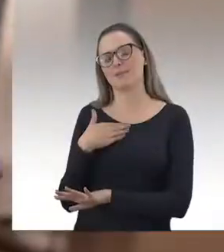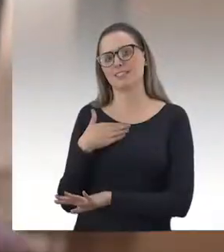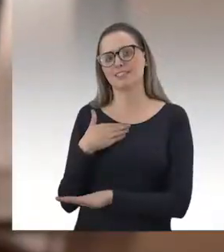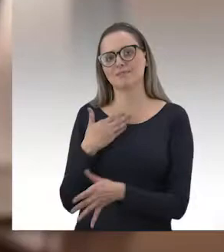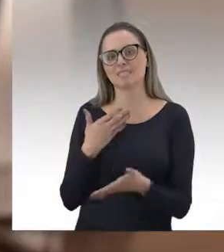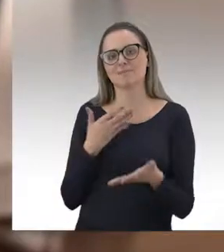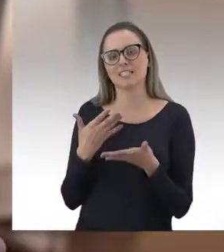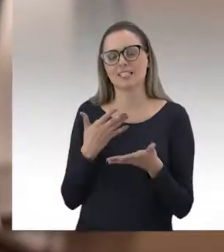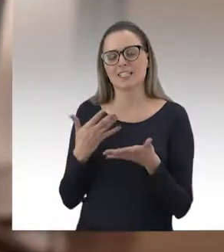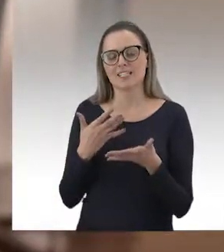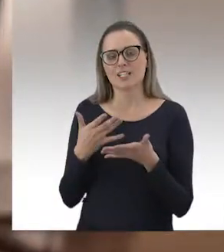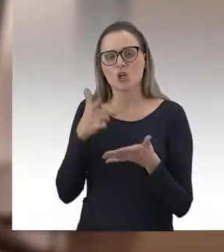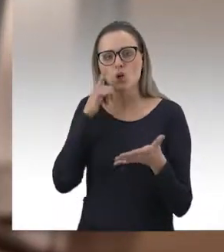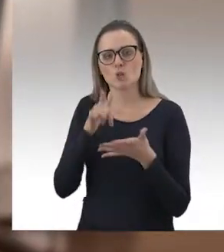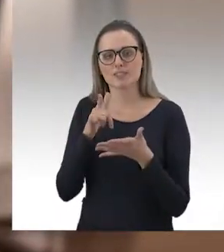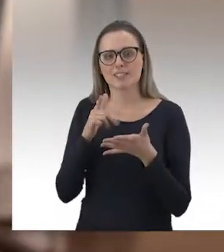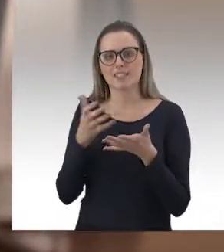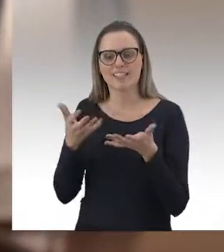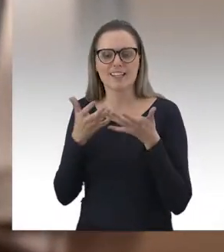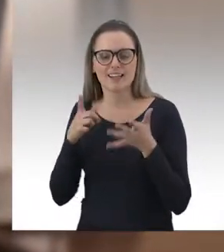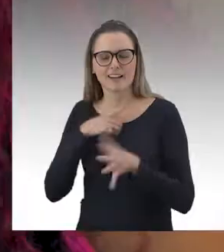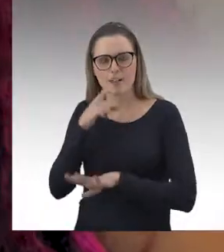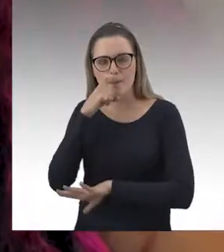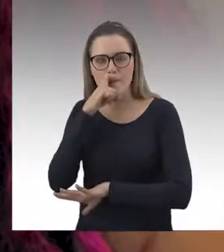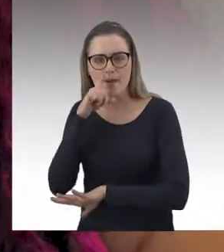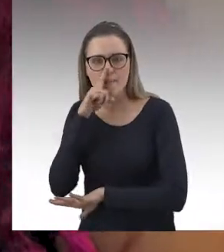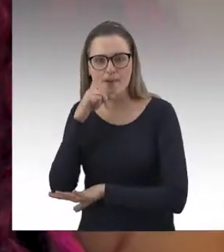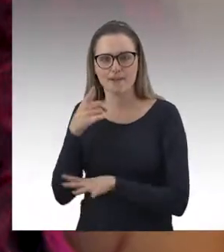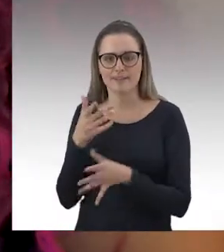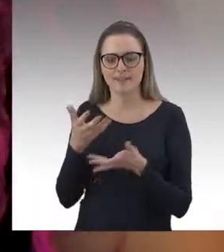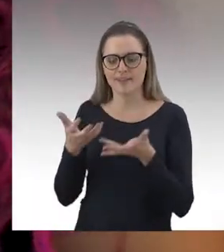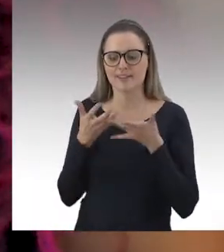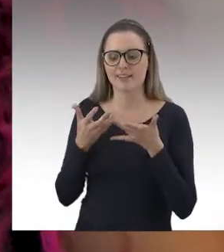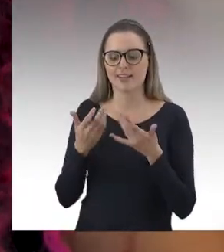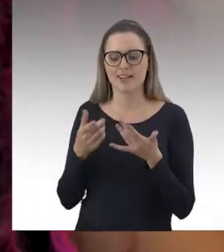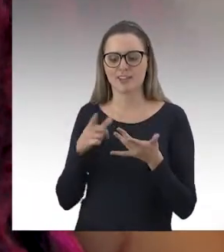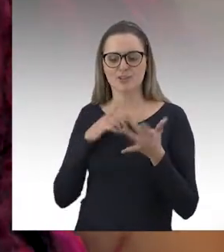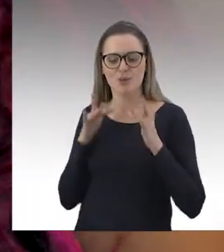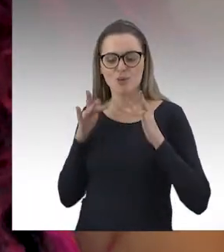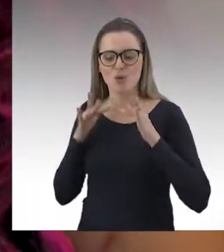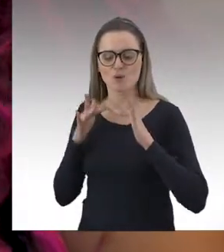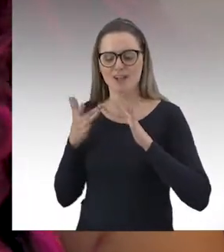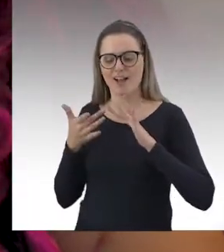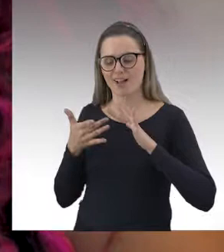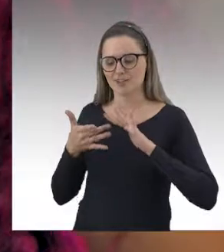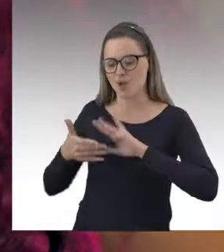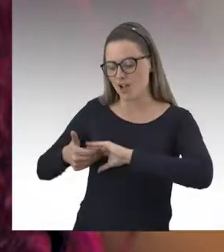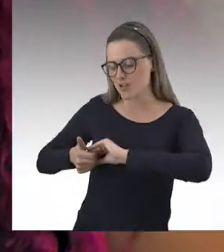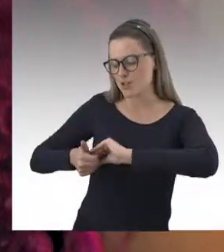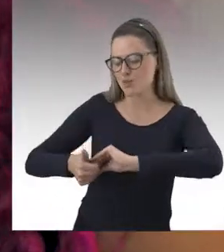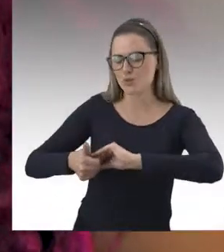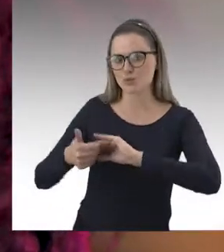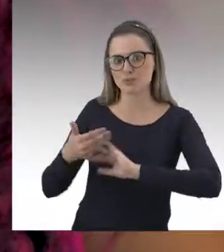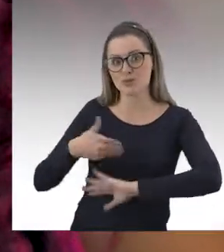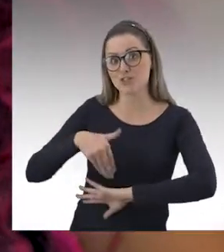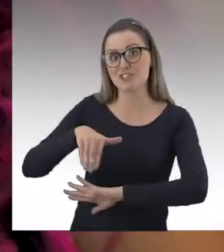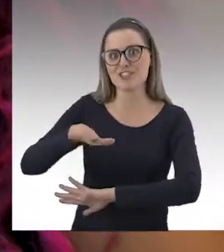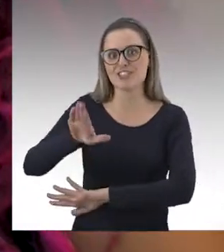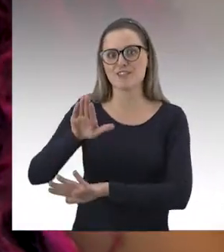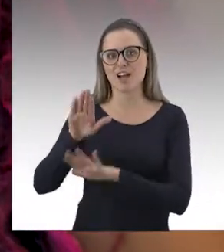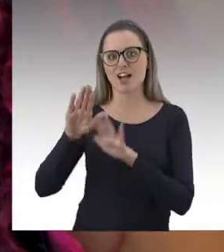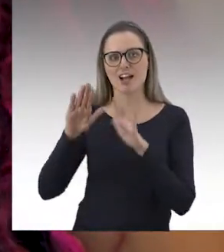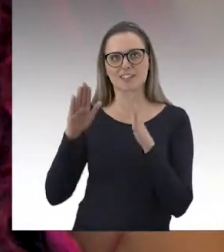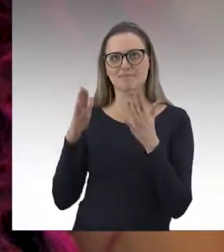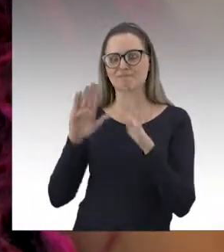nessa coisa de querer ter um pai e uma mãe, de querer que alguém te segure tua mão e te leve para a escola, poder